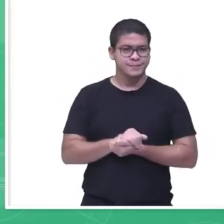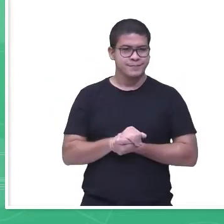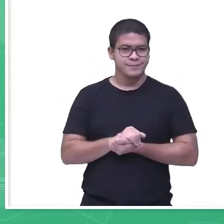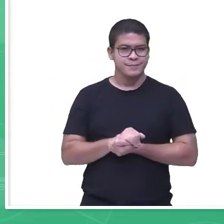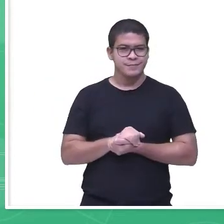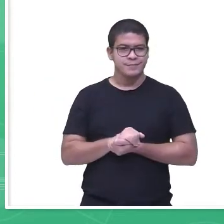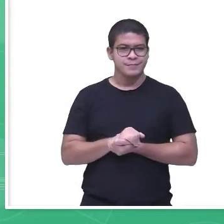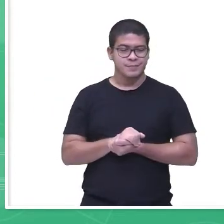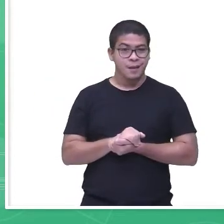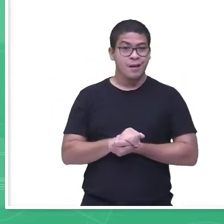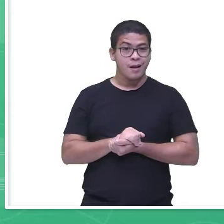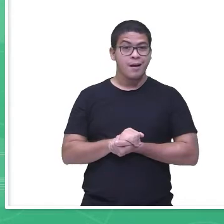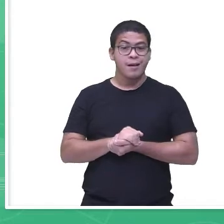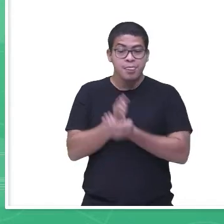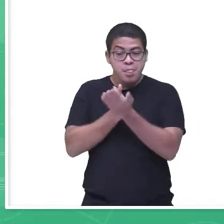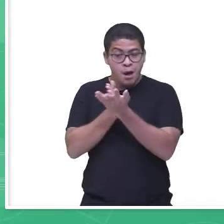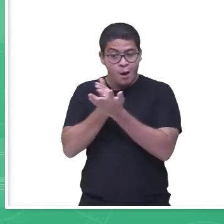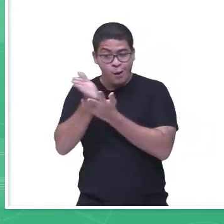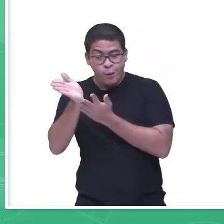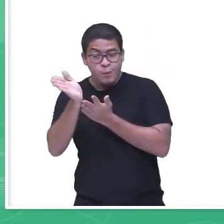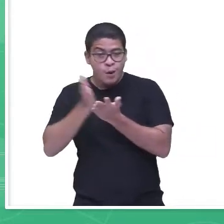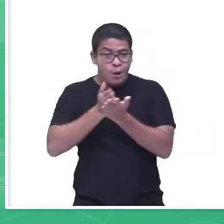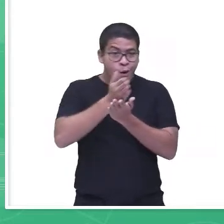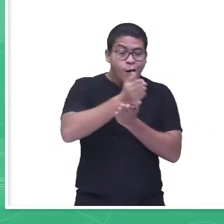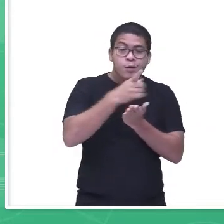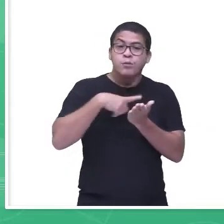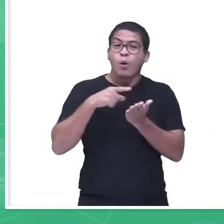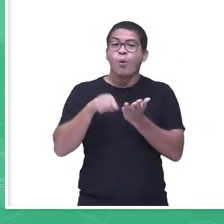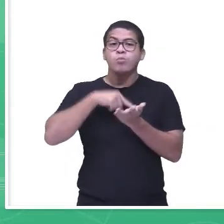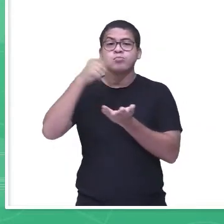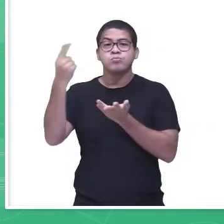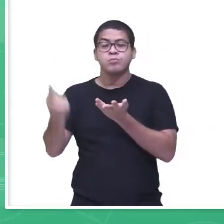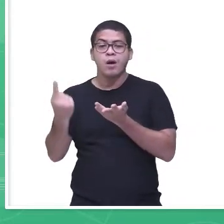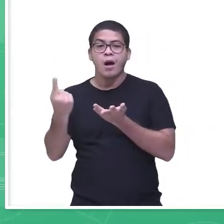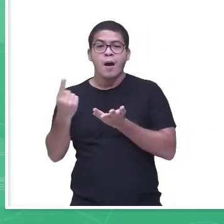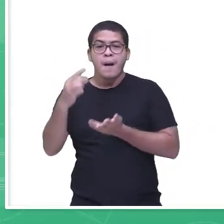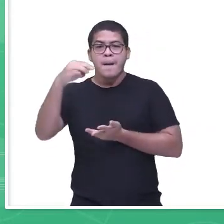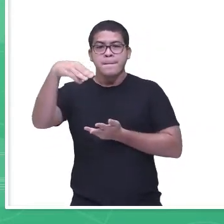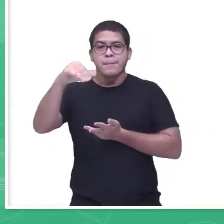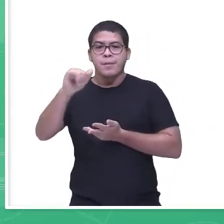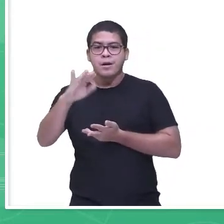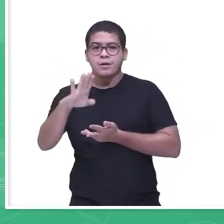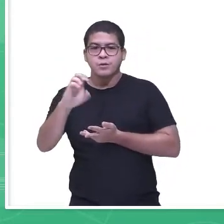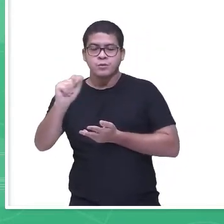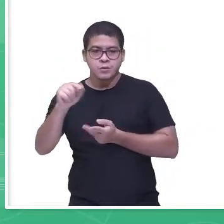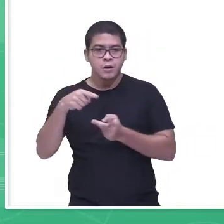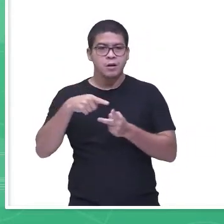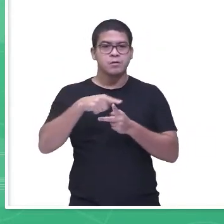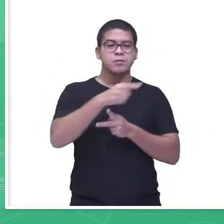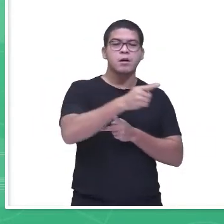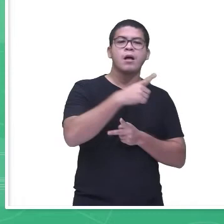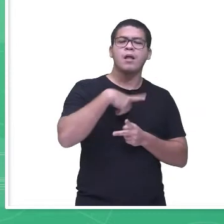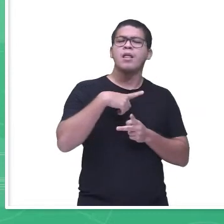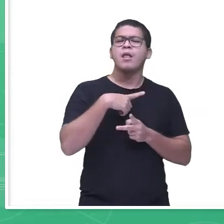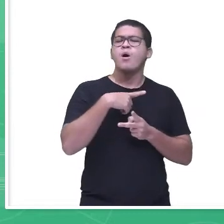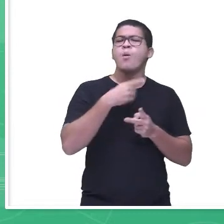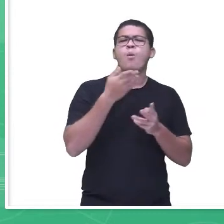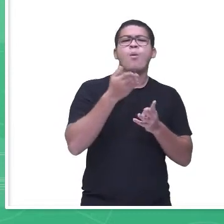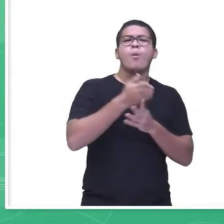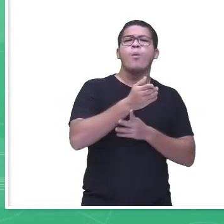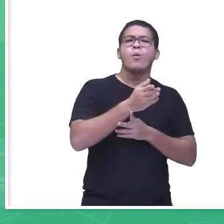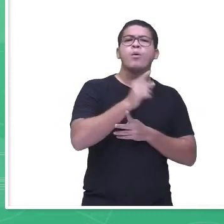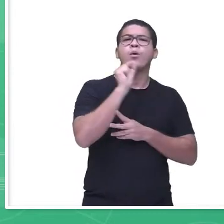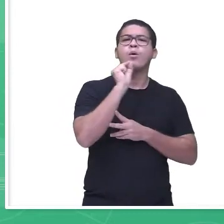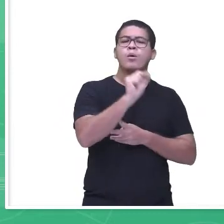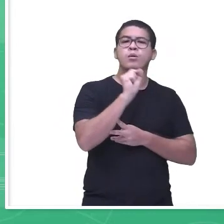da maiêutica, ou seja, ele tirava de dentro, mas ele tinha uma outra partezinha do seu método muito importante, que era